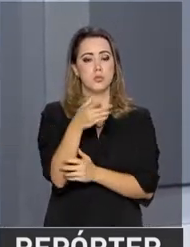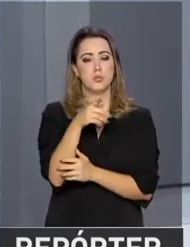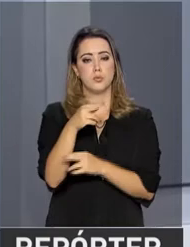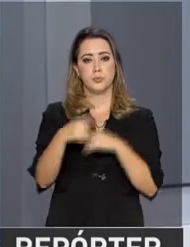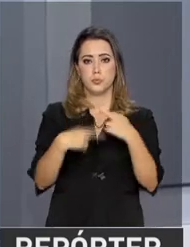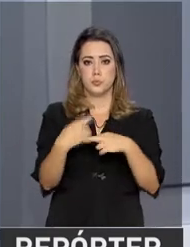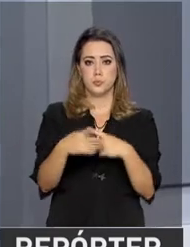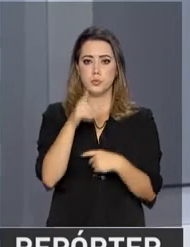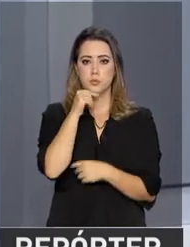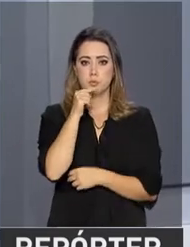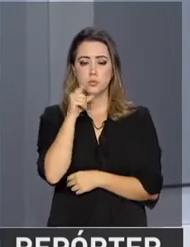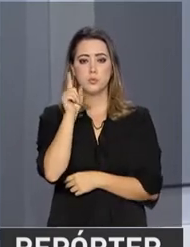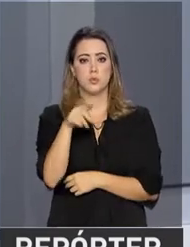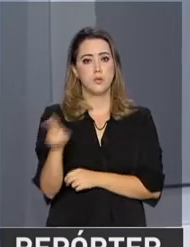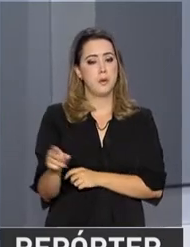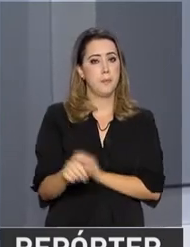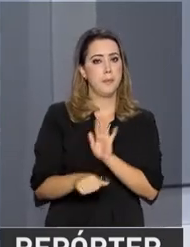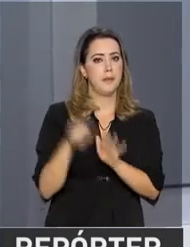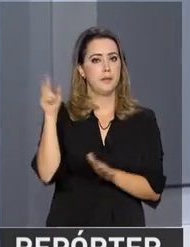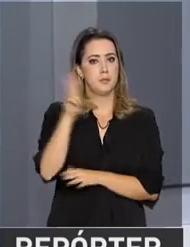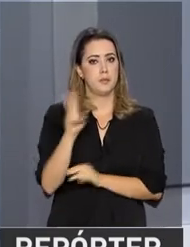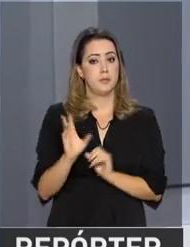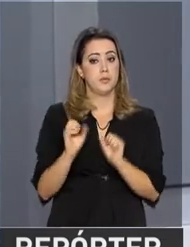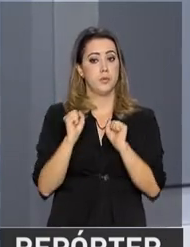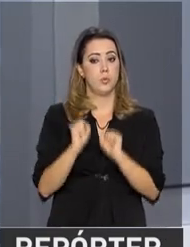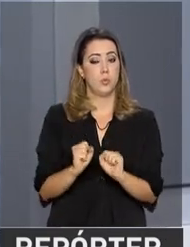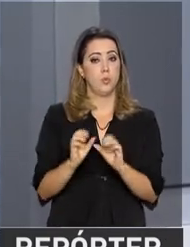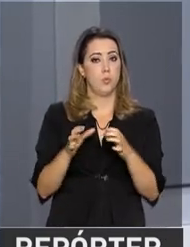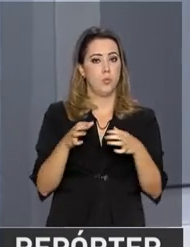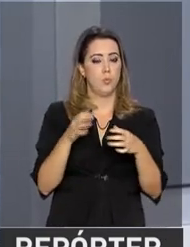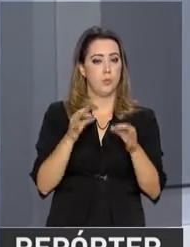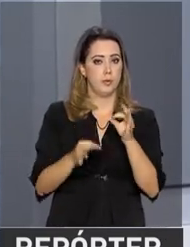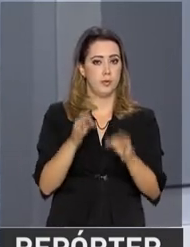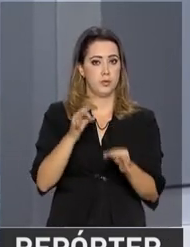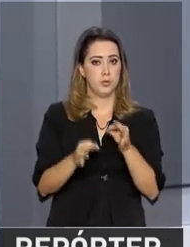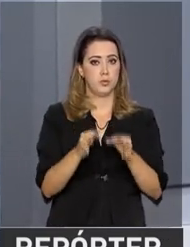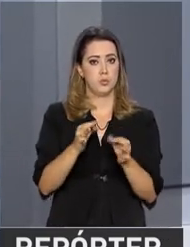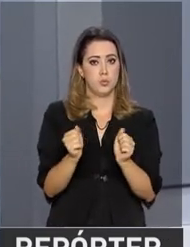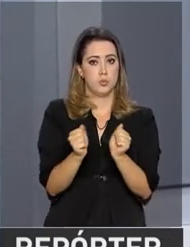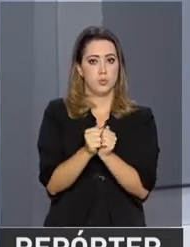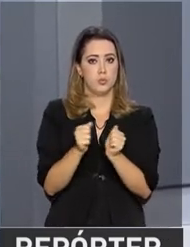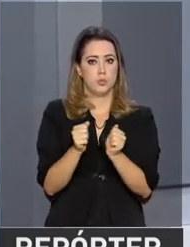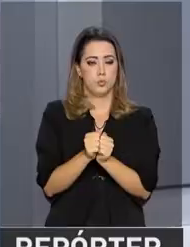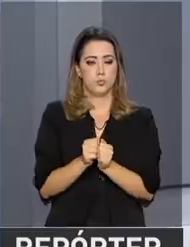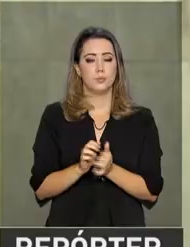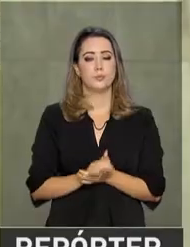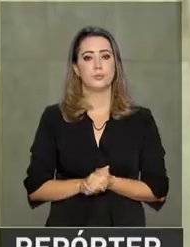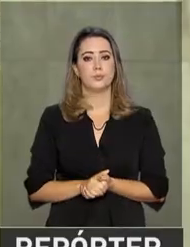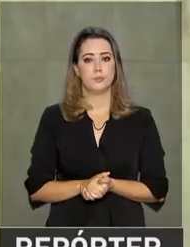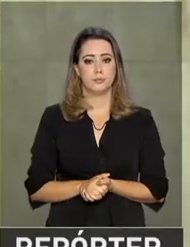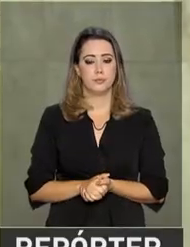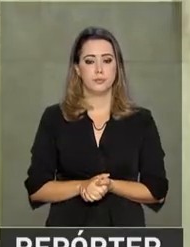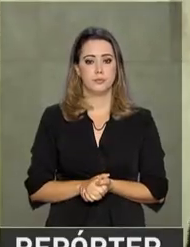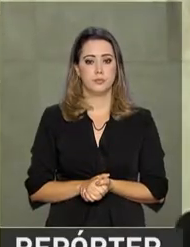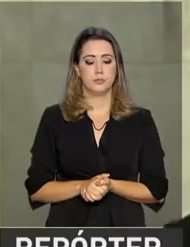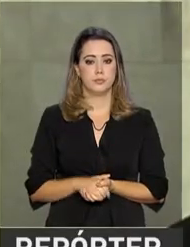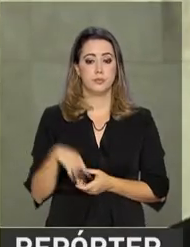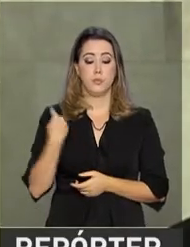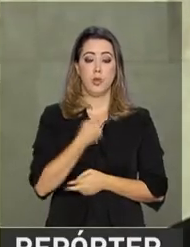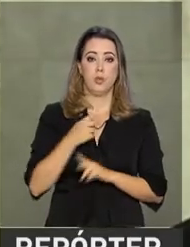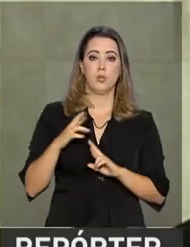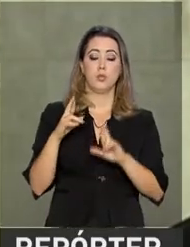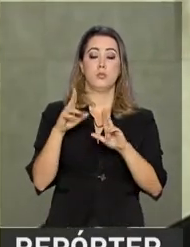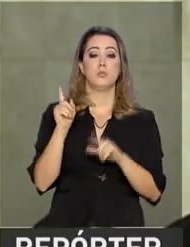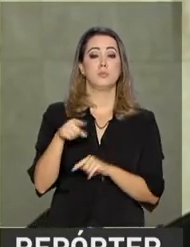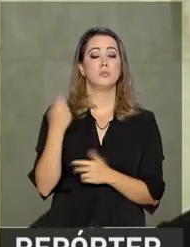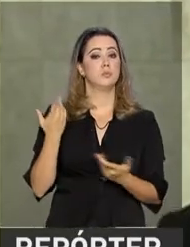água. Será a primeira vez que representantes do Poder Judiciário participam do encontro mundial. A nossa